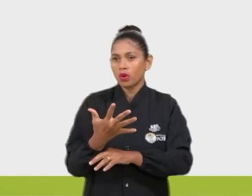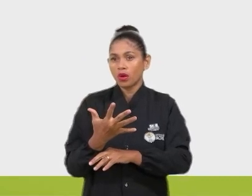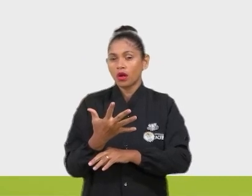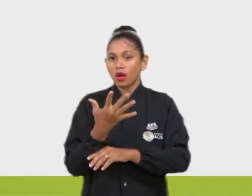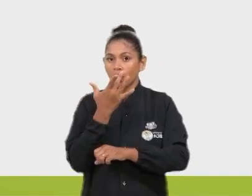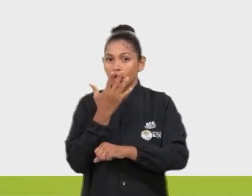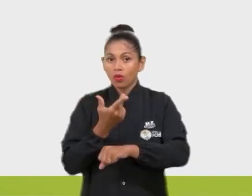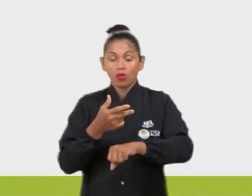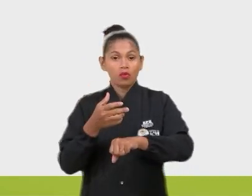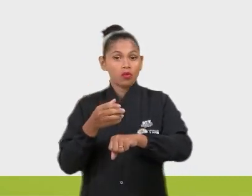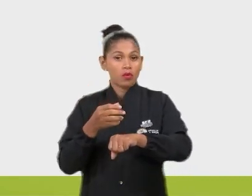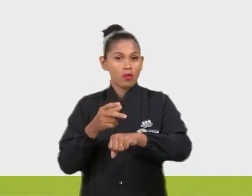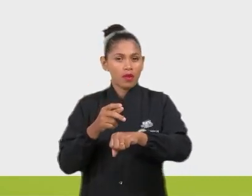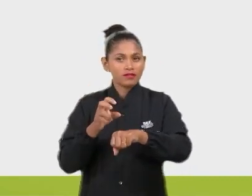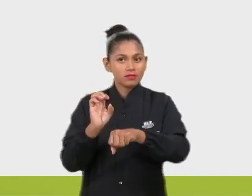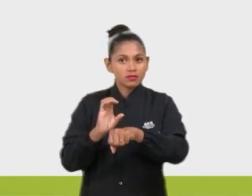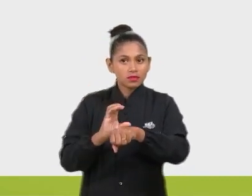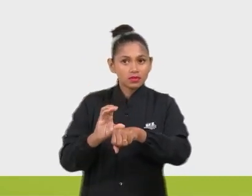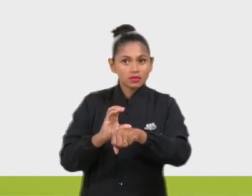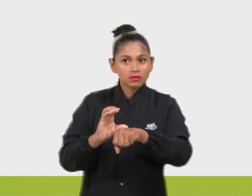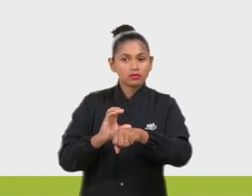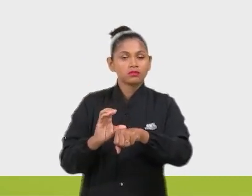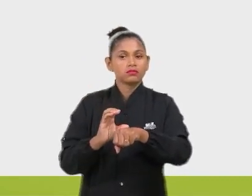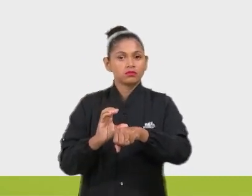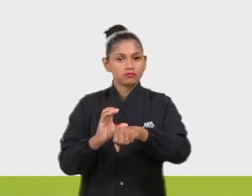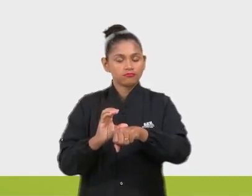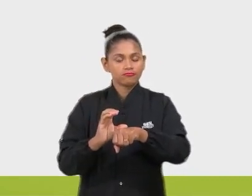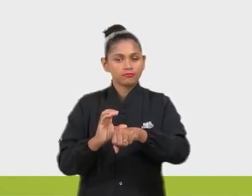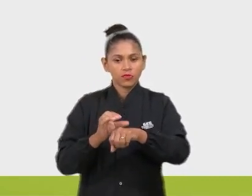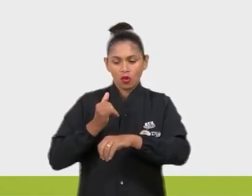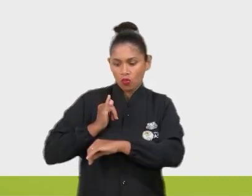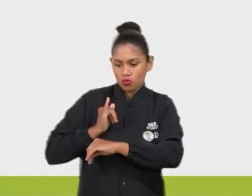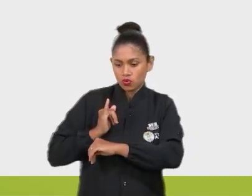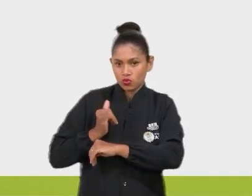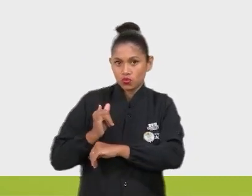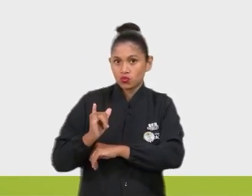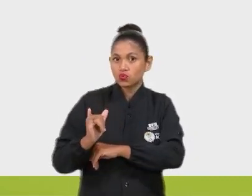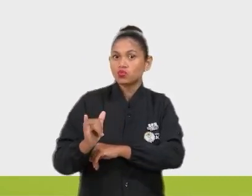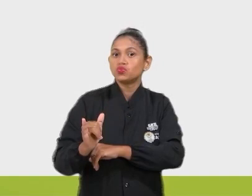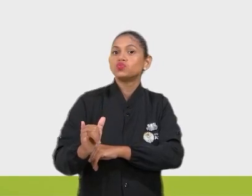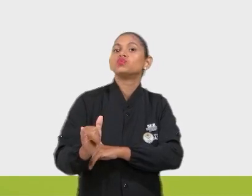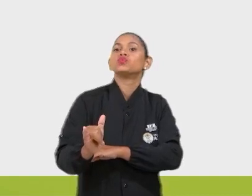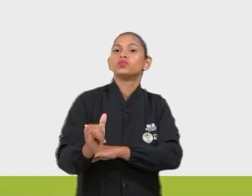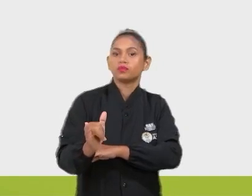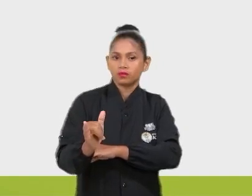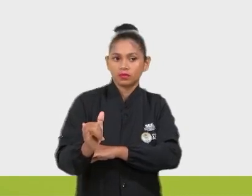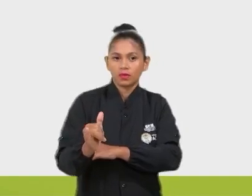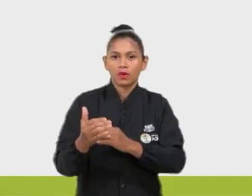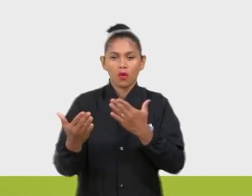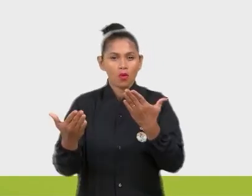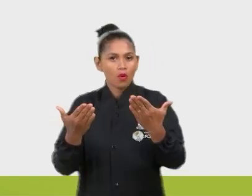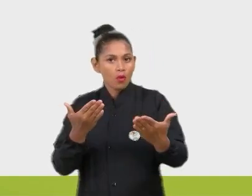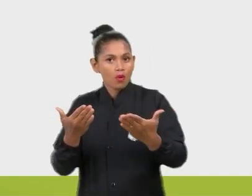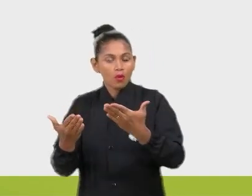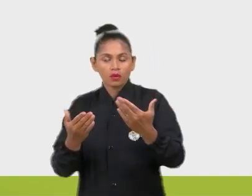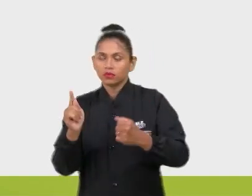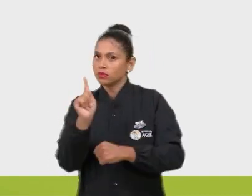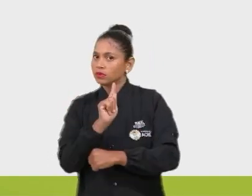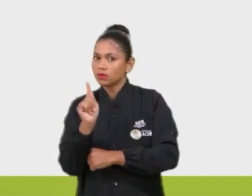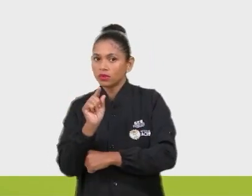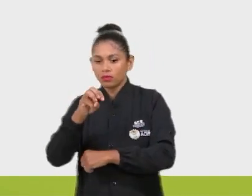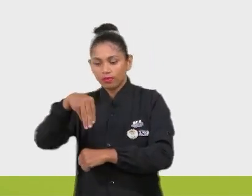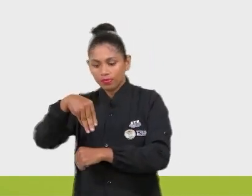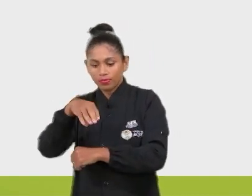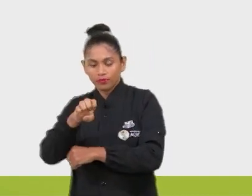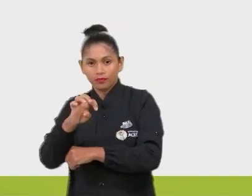Eles vão conduzir eletricidade. Então, quando a gente compara com os não metais eles não conduzem.